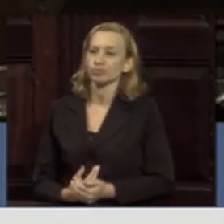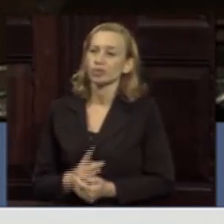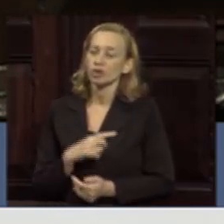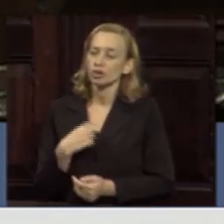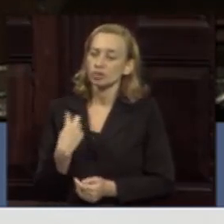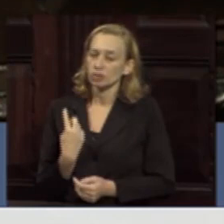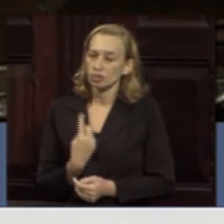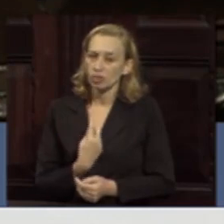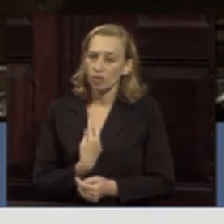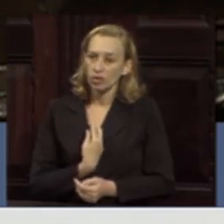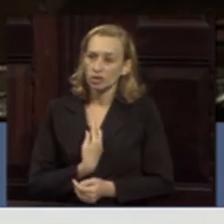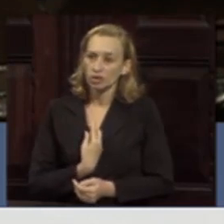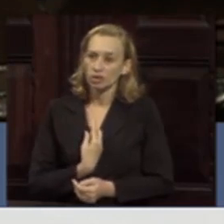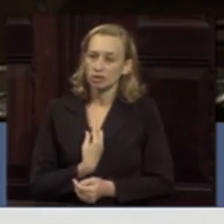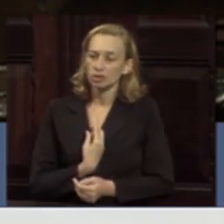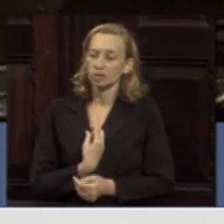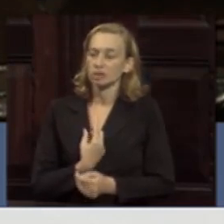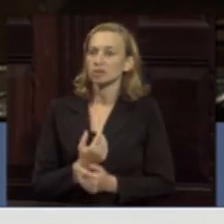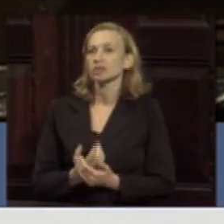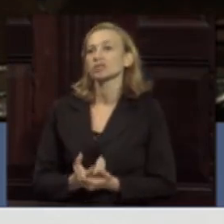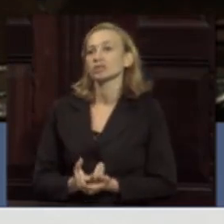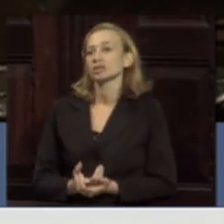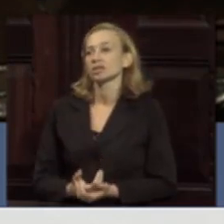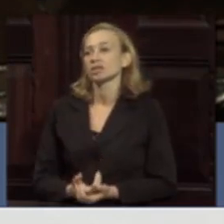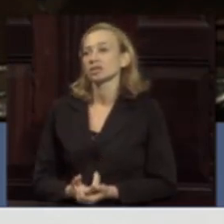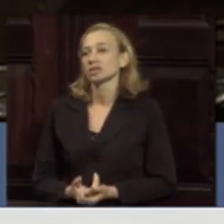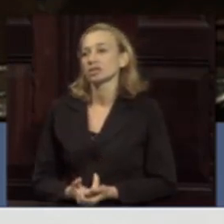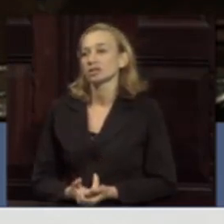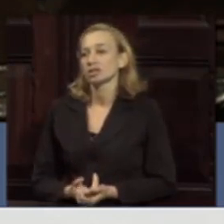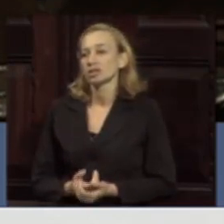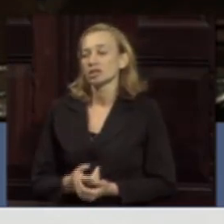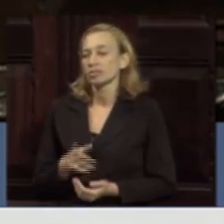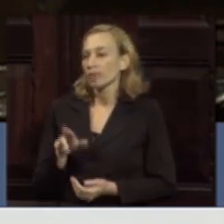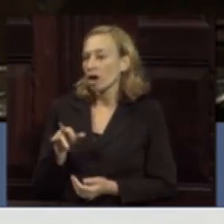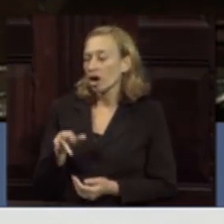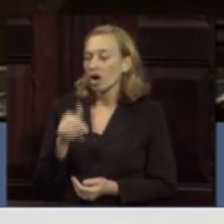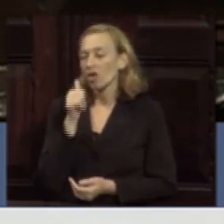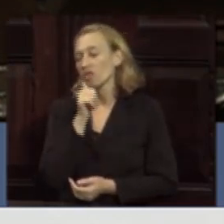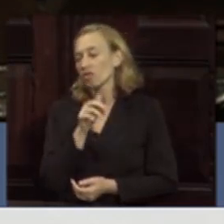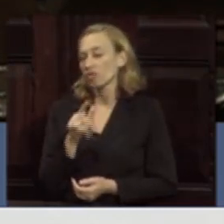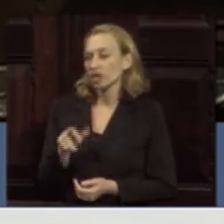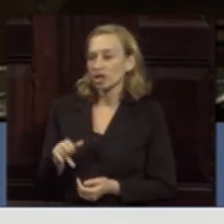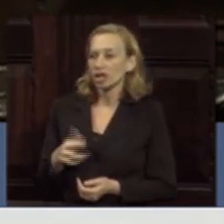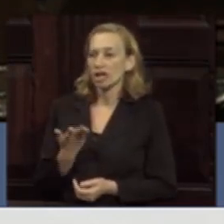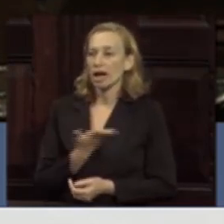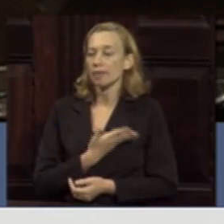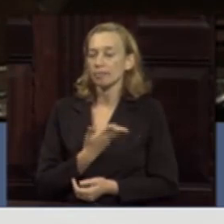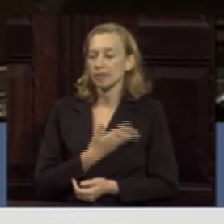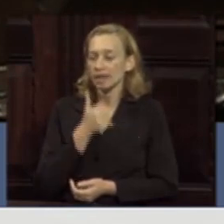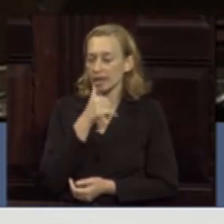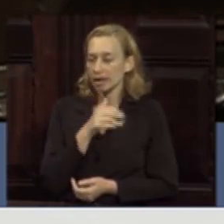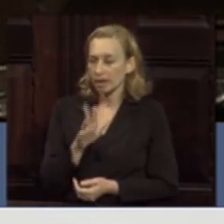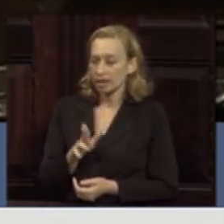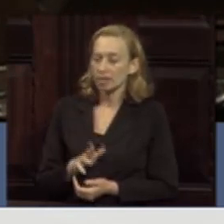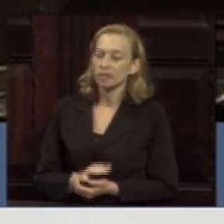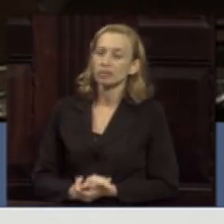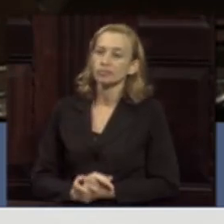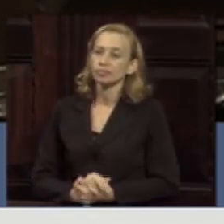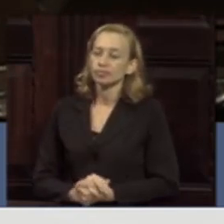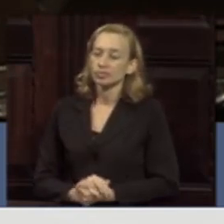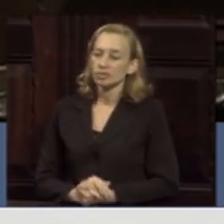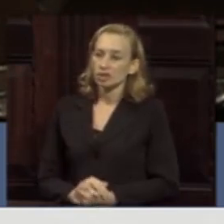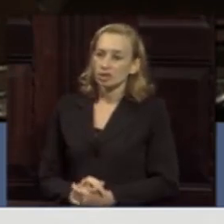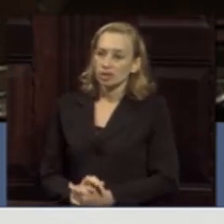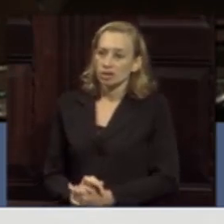especial um conjunto enorme de mulheres, mães, irmãs, filhas, amigas, que às vezes